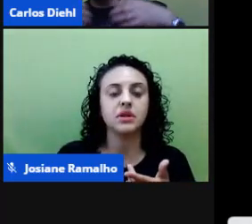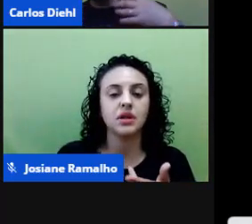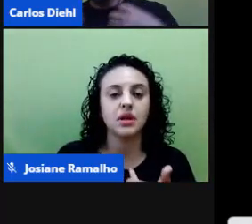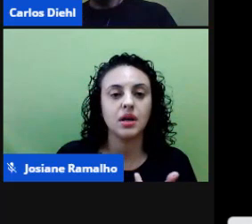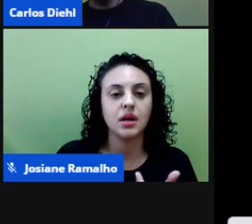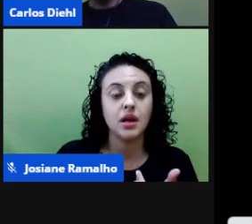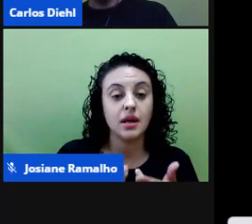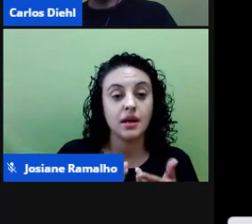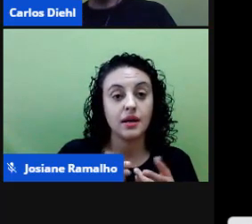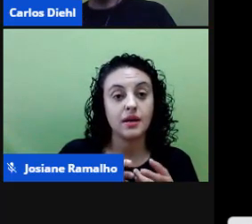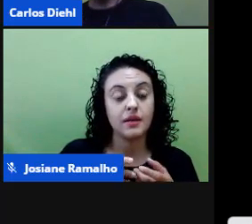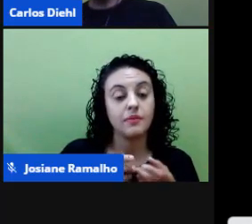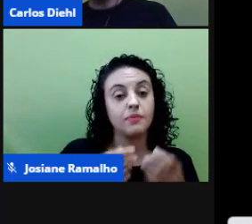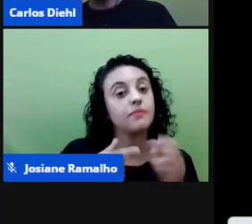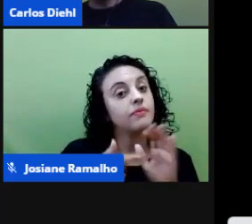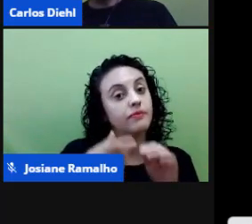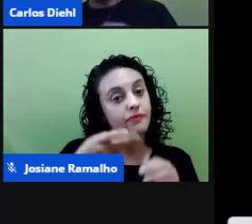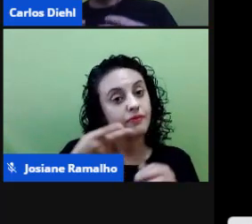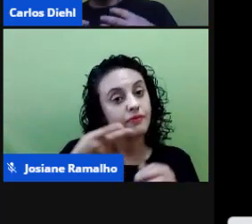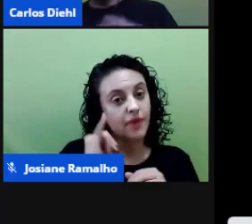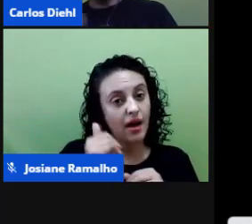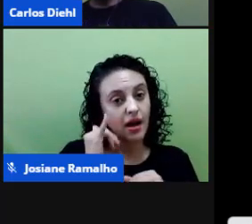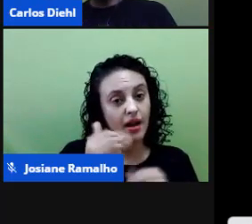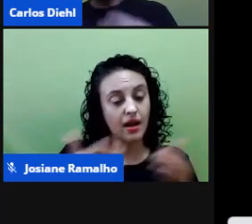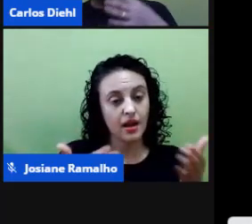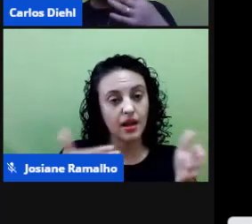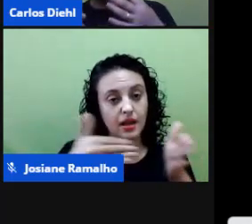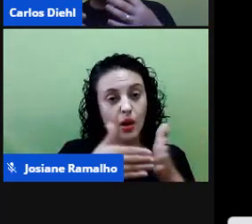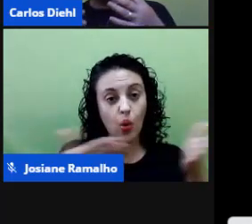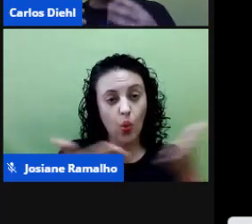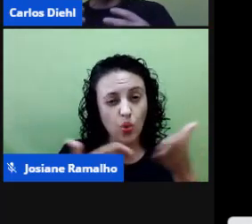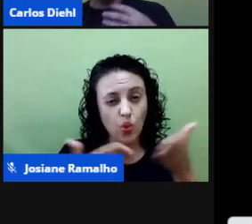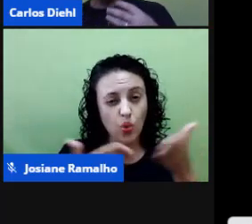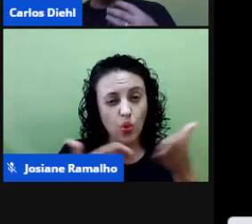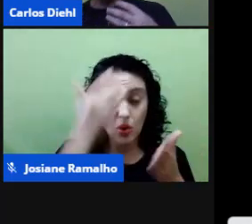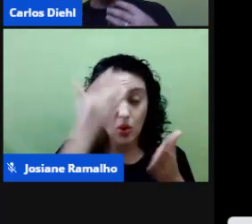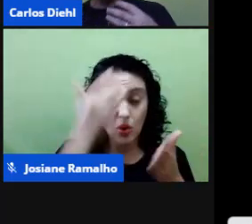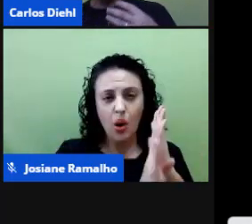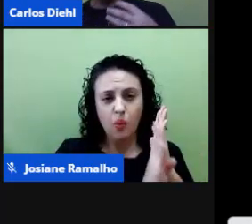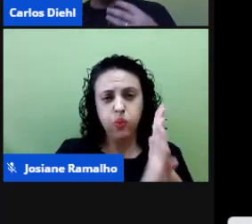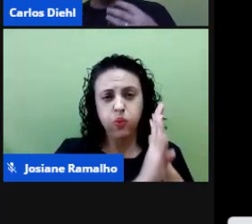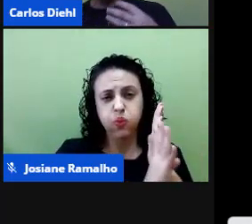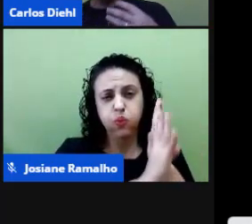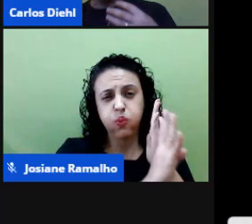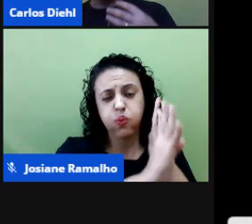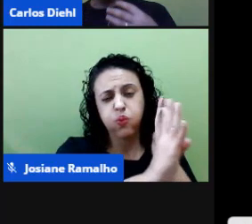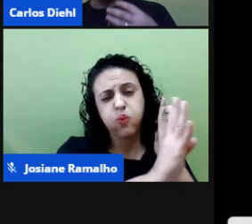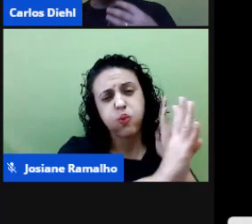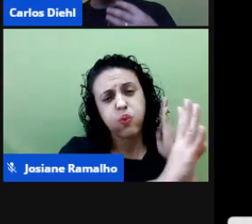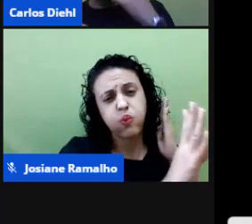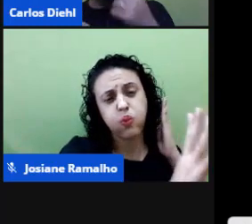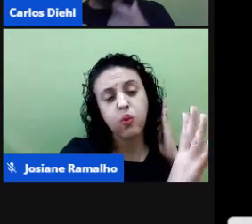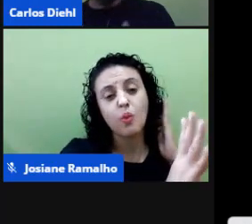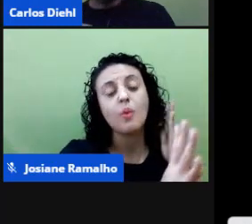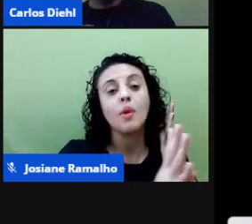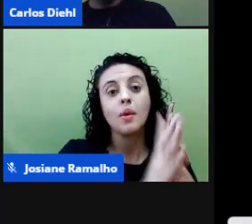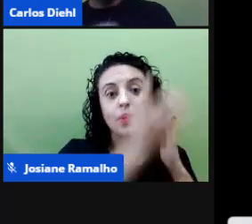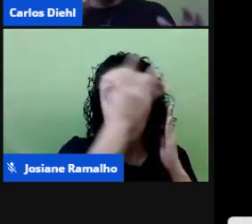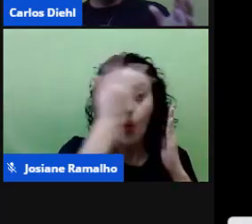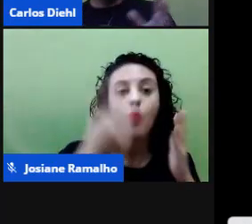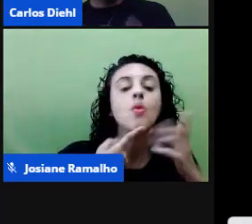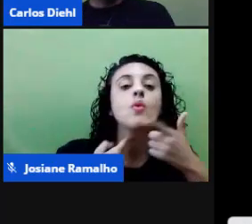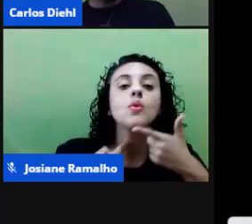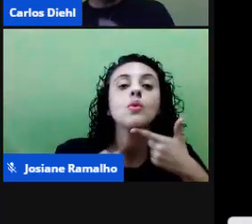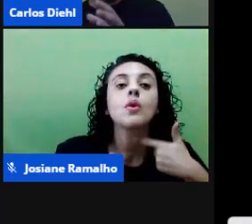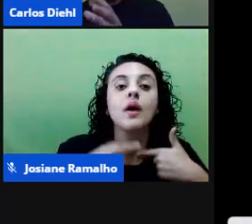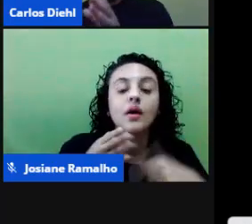filas de quarteirões no cinema para três, quatro, cinco, seis sessões no mesmo dia, tudo com filas gigantescas,